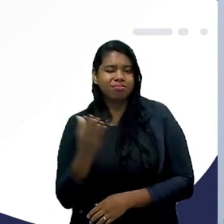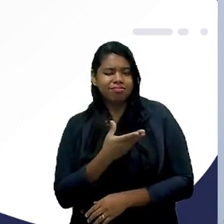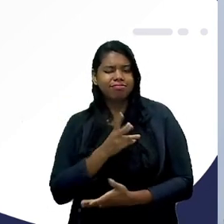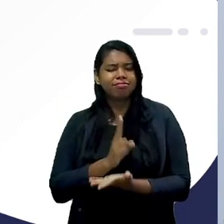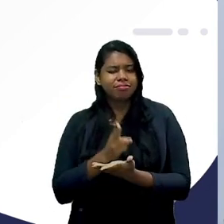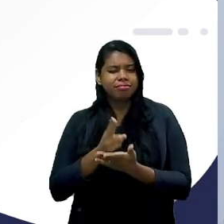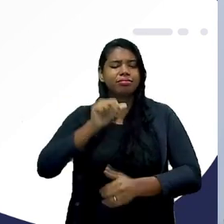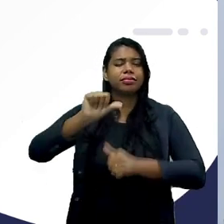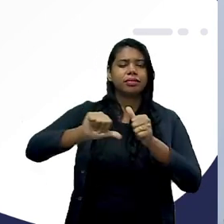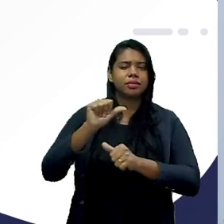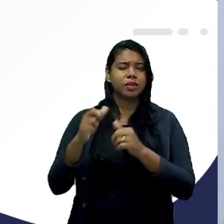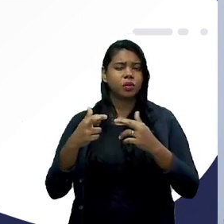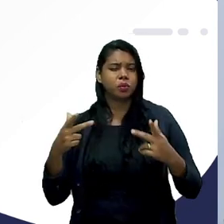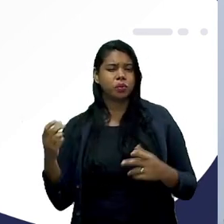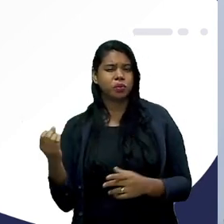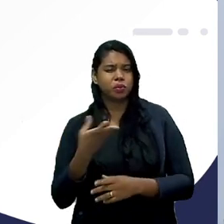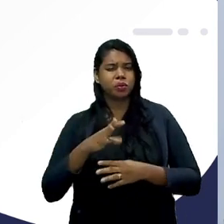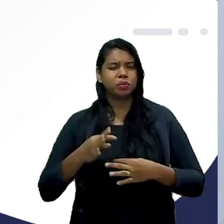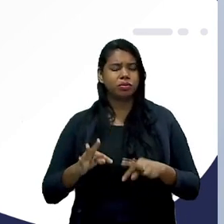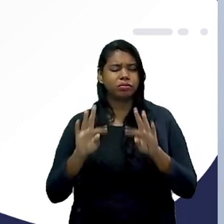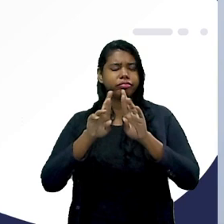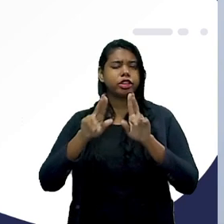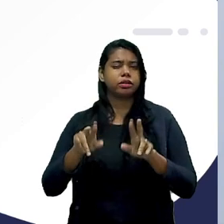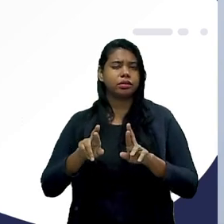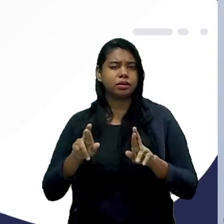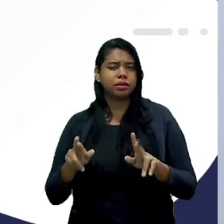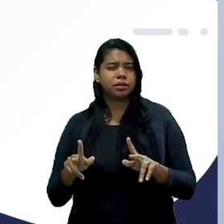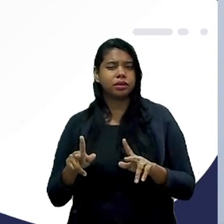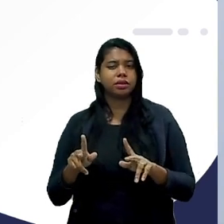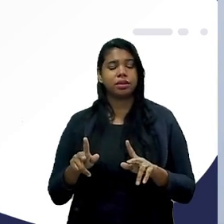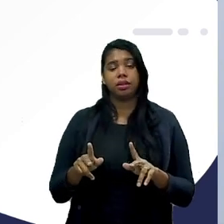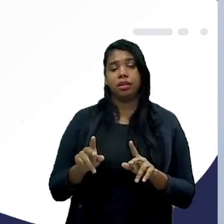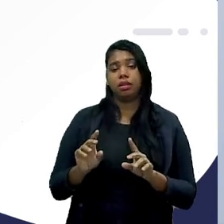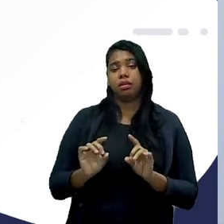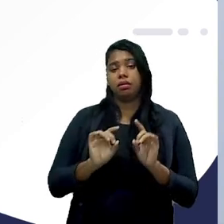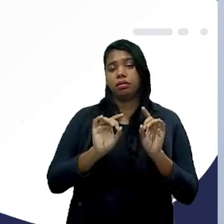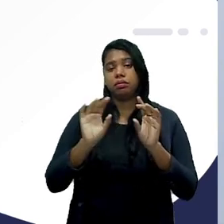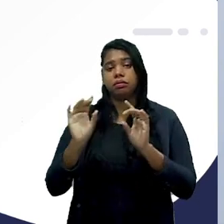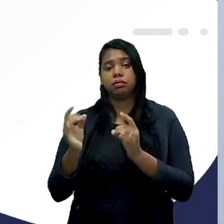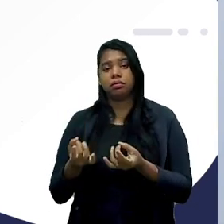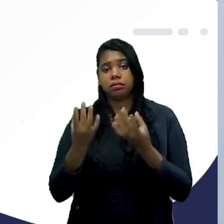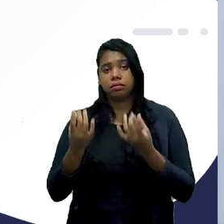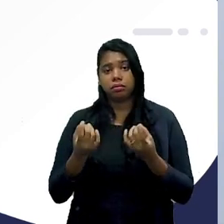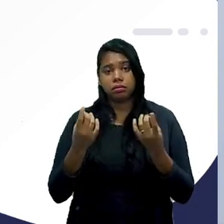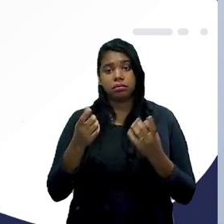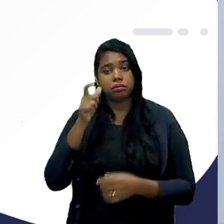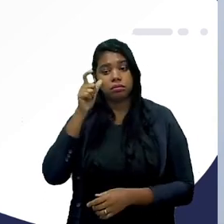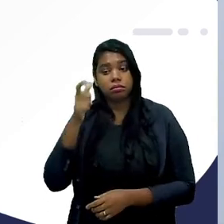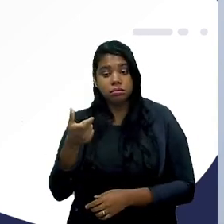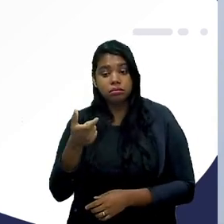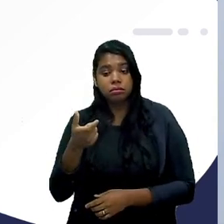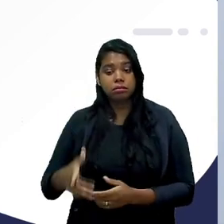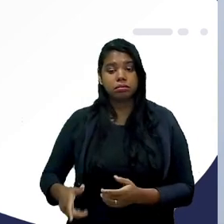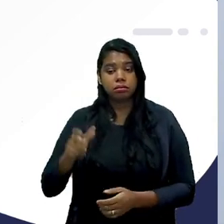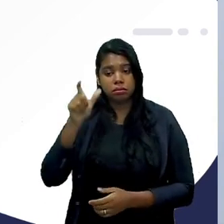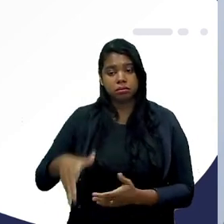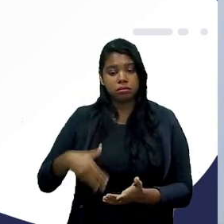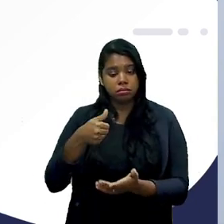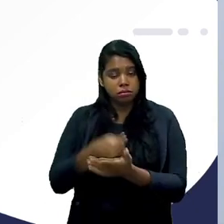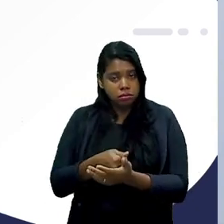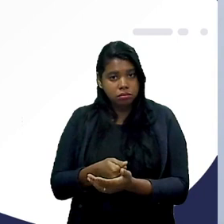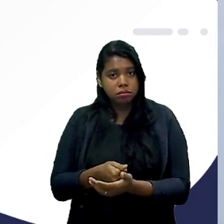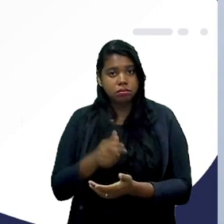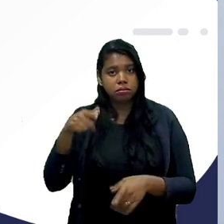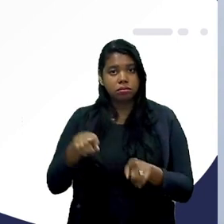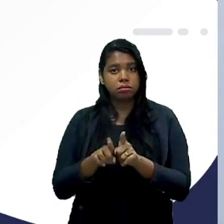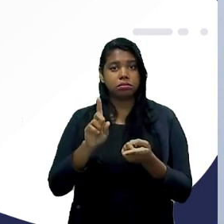todo, criar produtos diferenciados para que possa atender às necessidades e aos interesses e expectativas de seus clientes.